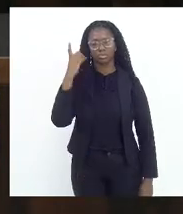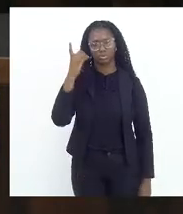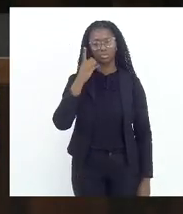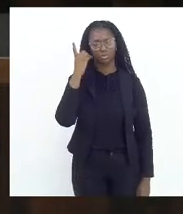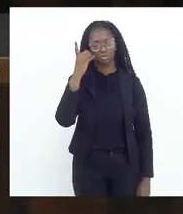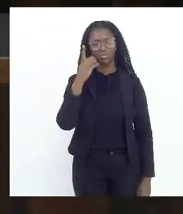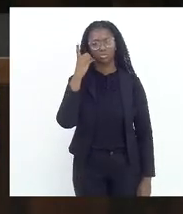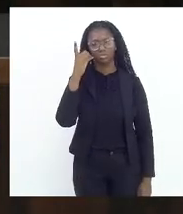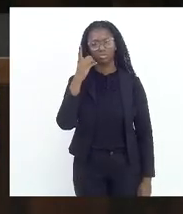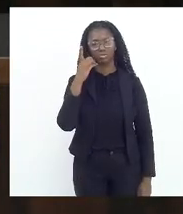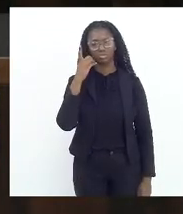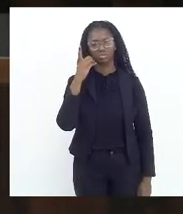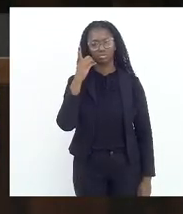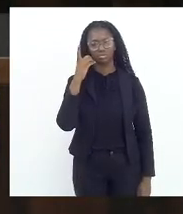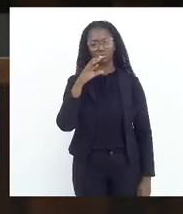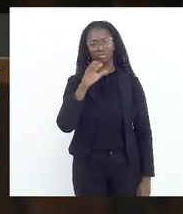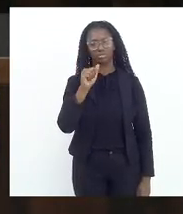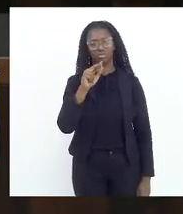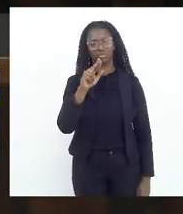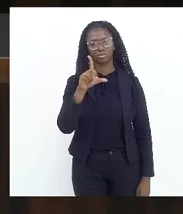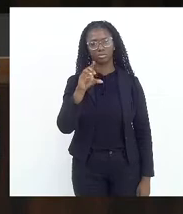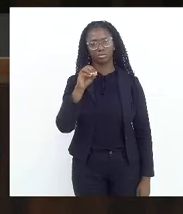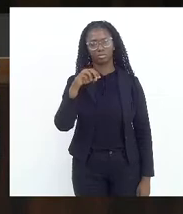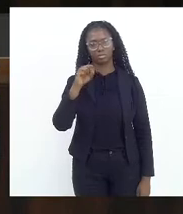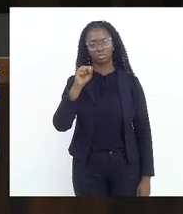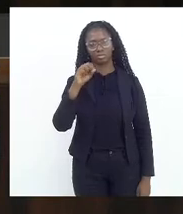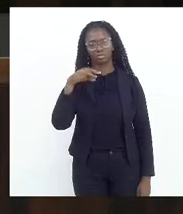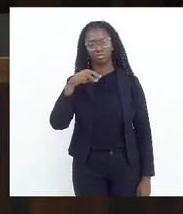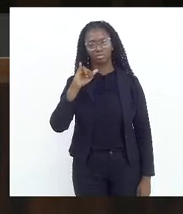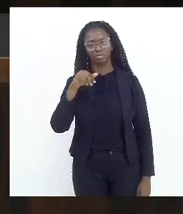Deputado Carlos Mink.